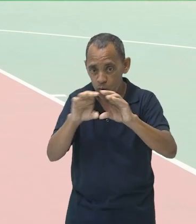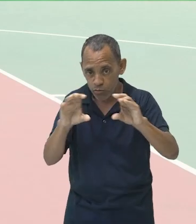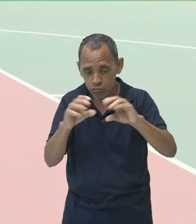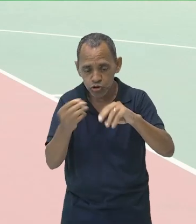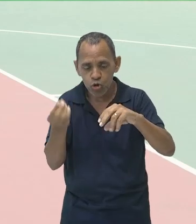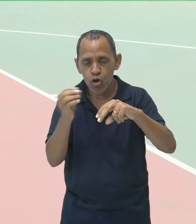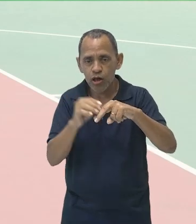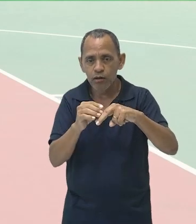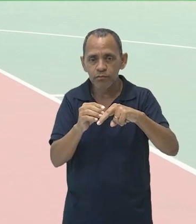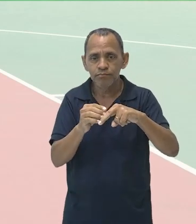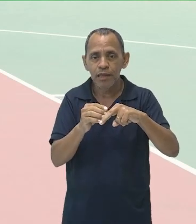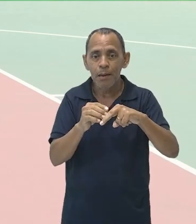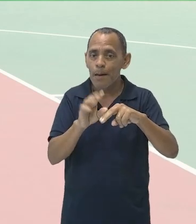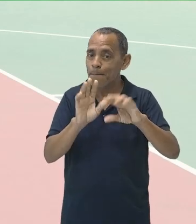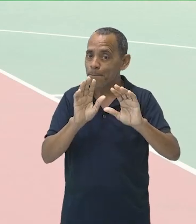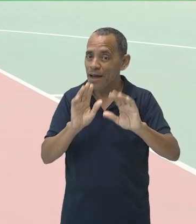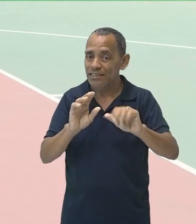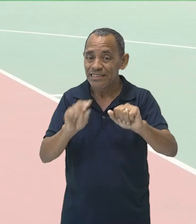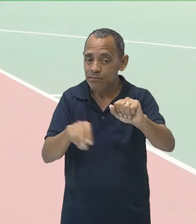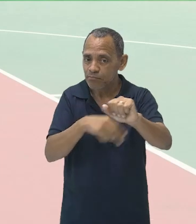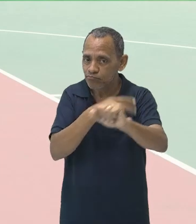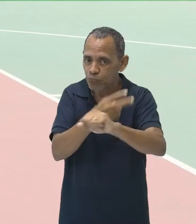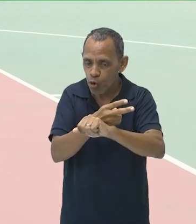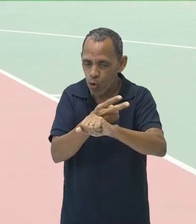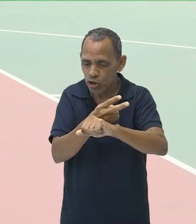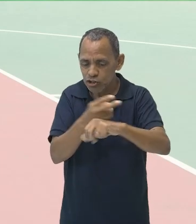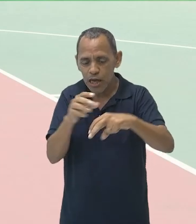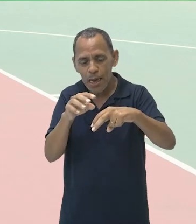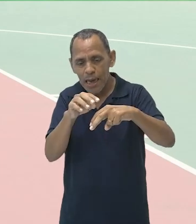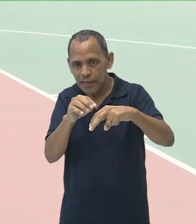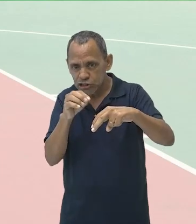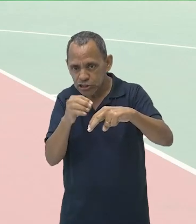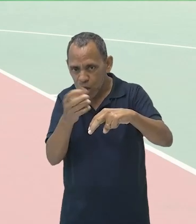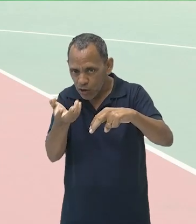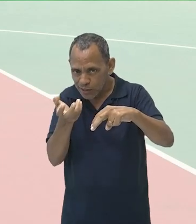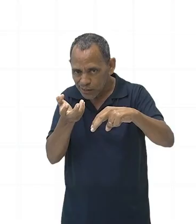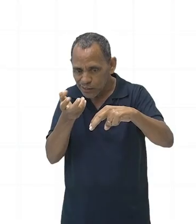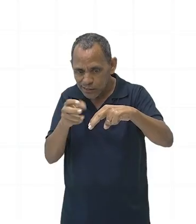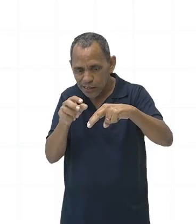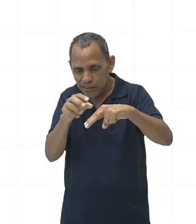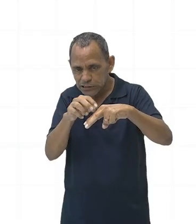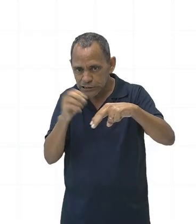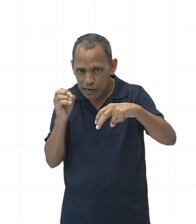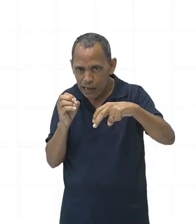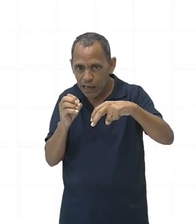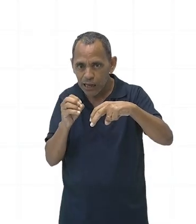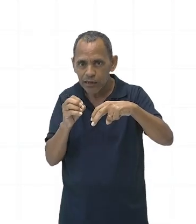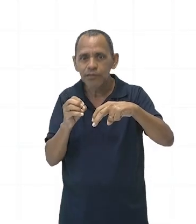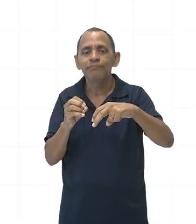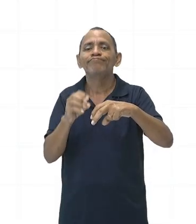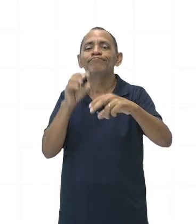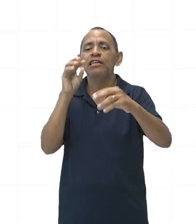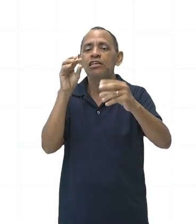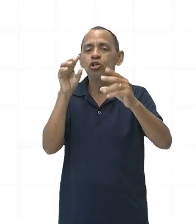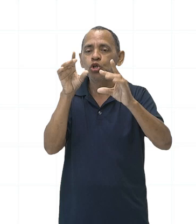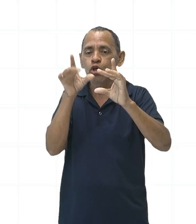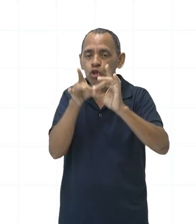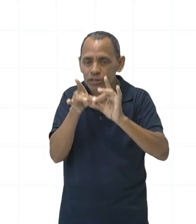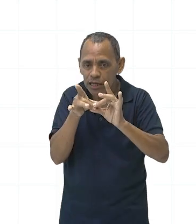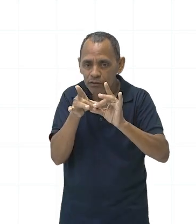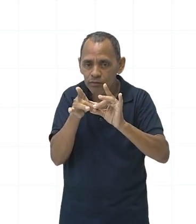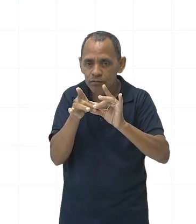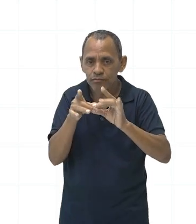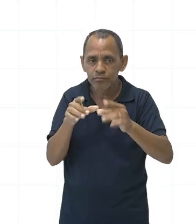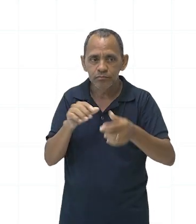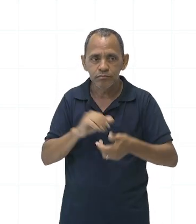de tirar, doía bastante. Por isso que a dica é, não utilize algodão. Utilize o quê?